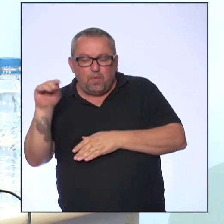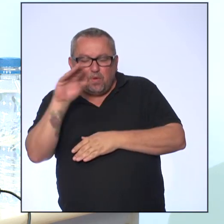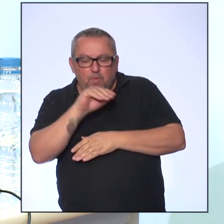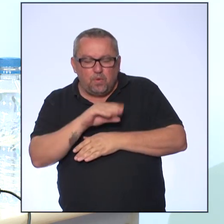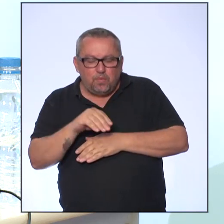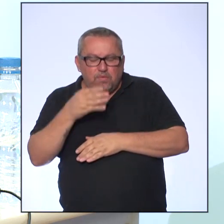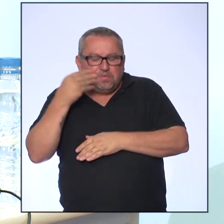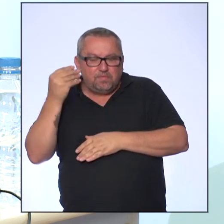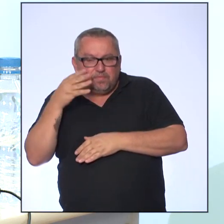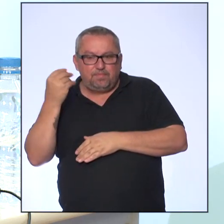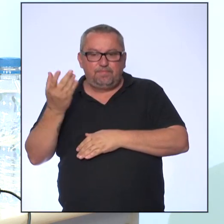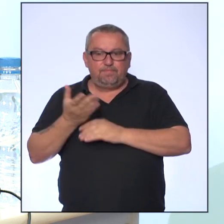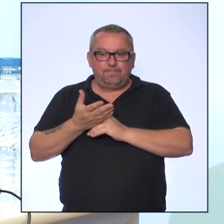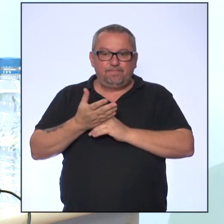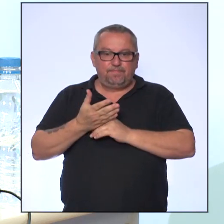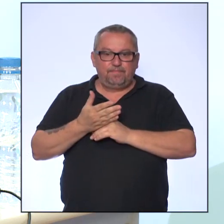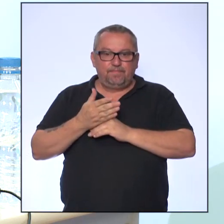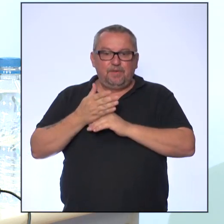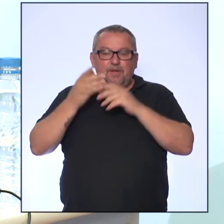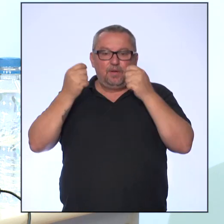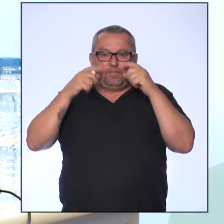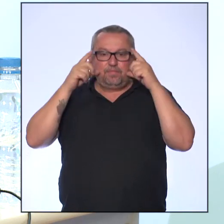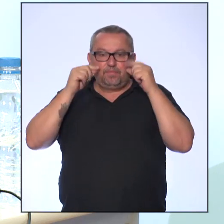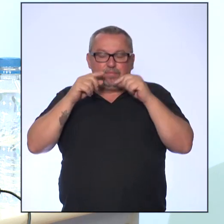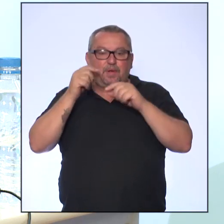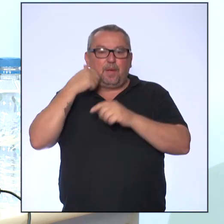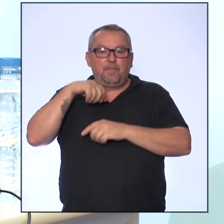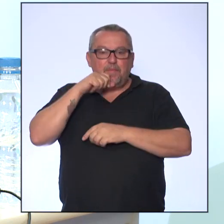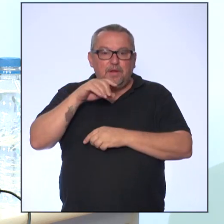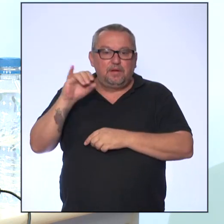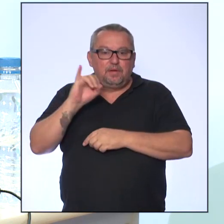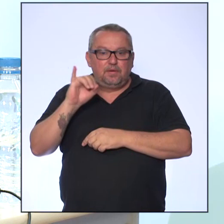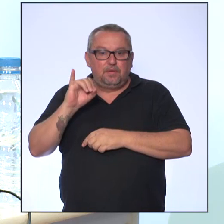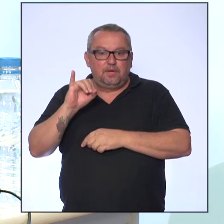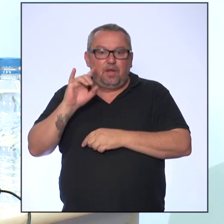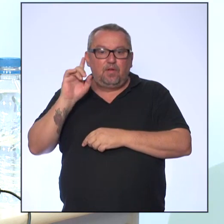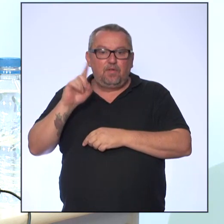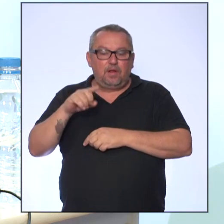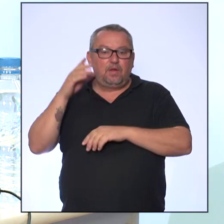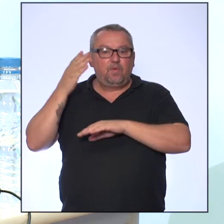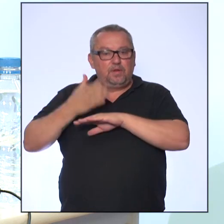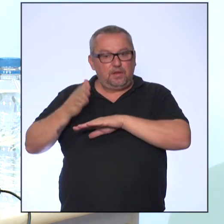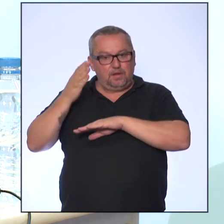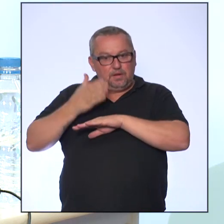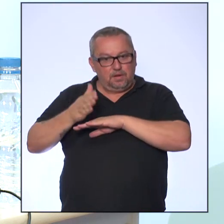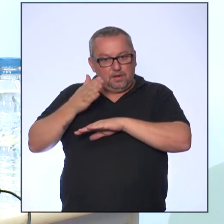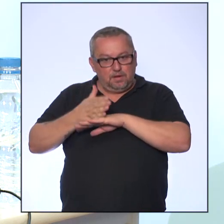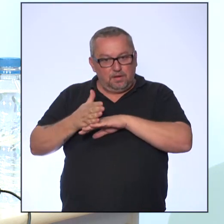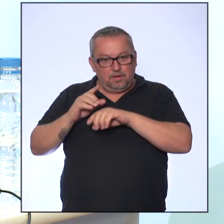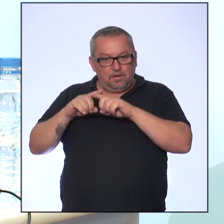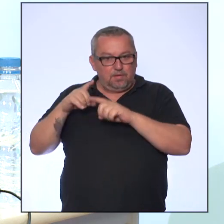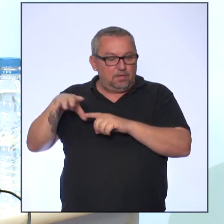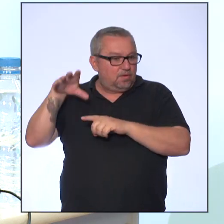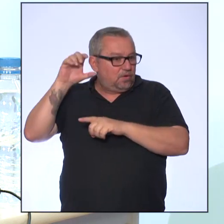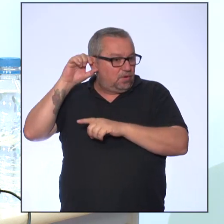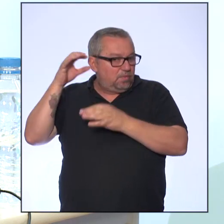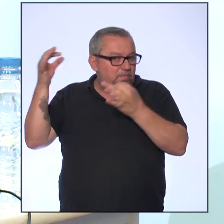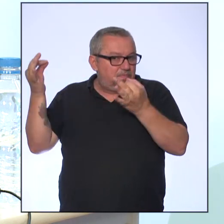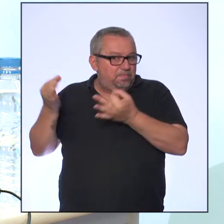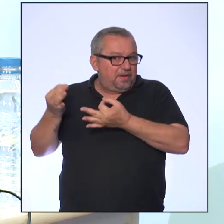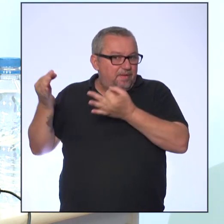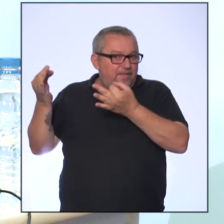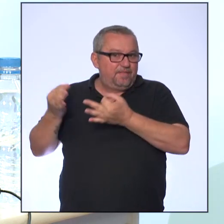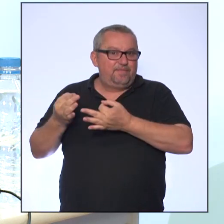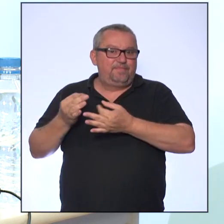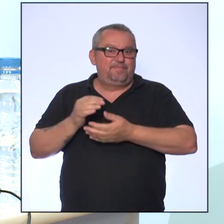tem gato, passarinho, a voz da mãe, a voz da irmã. Isso já é um exercício para a gente deixar o nosso ouvido afinado.